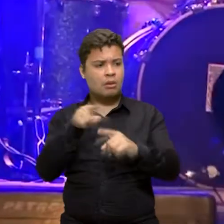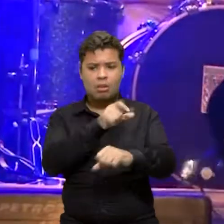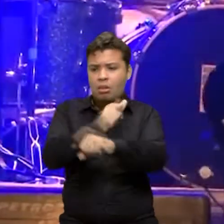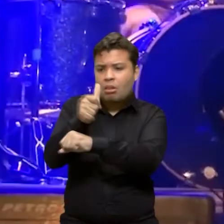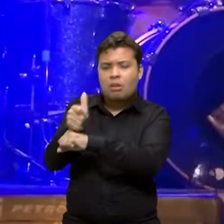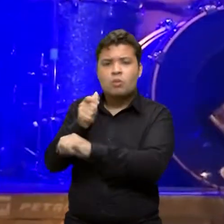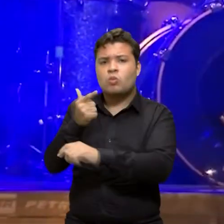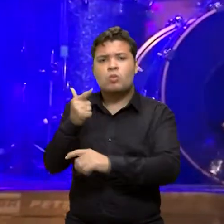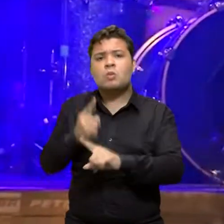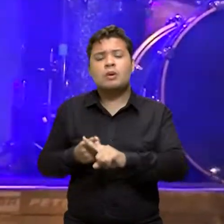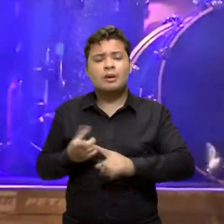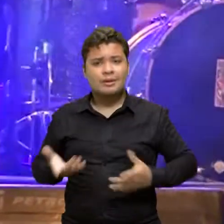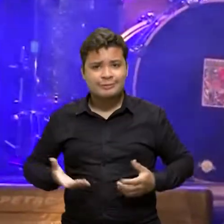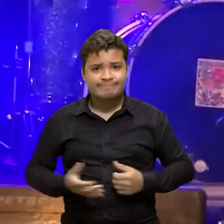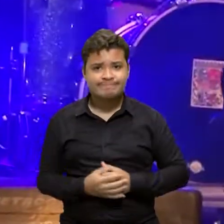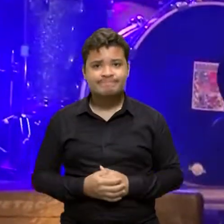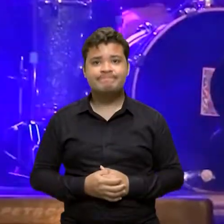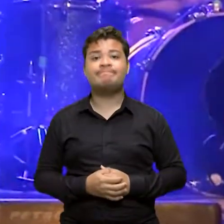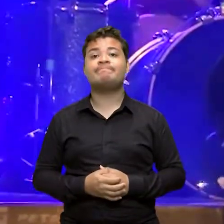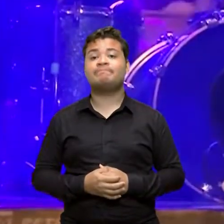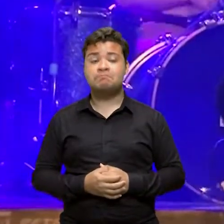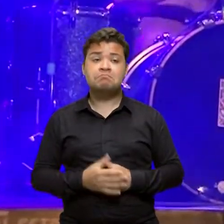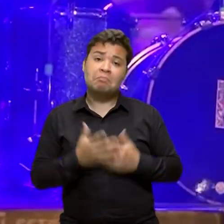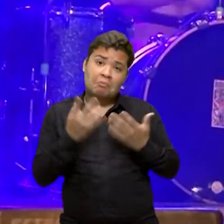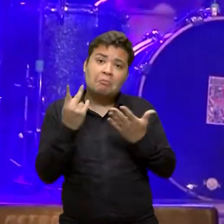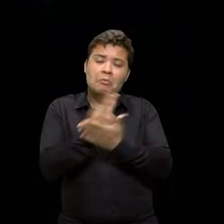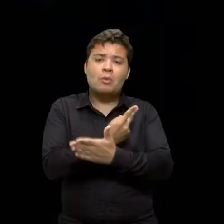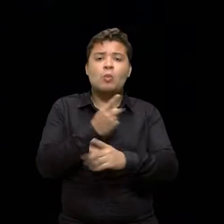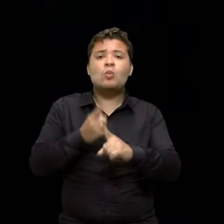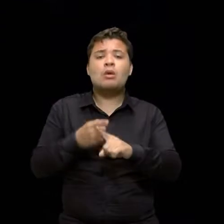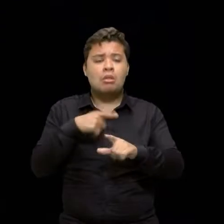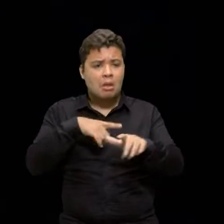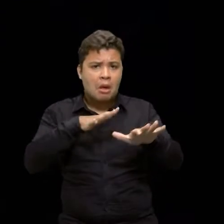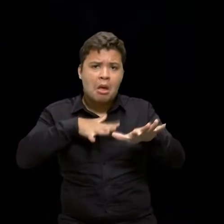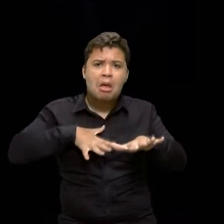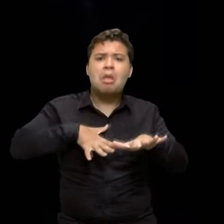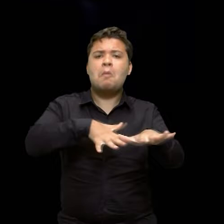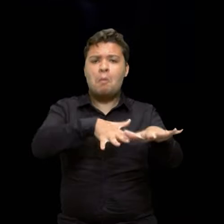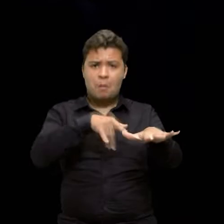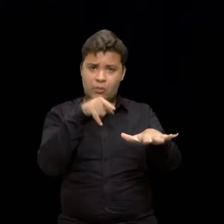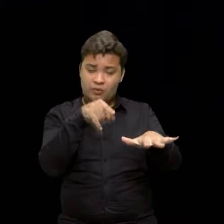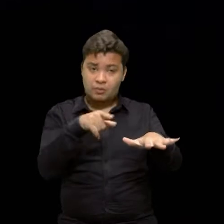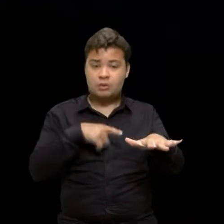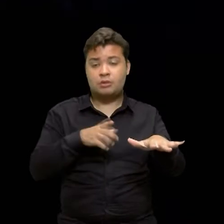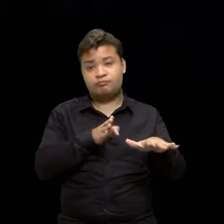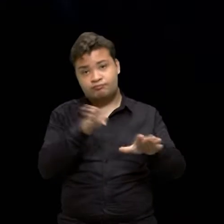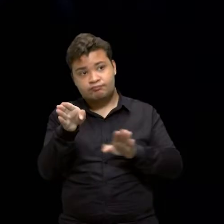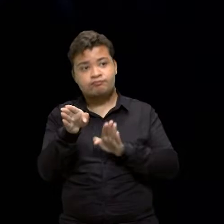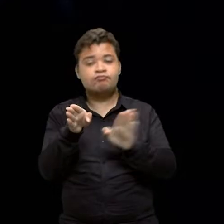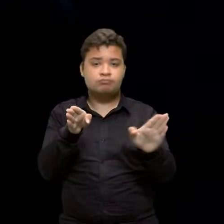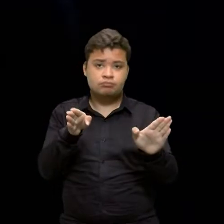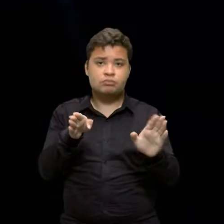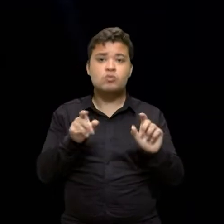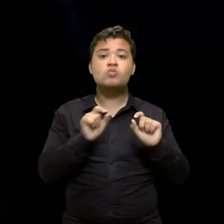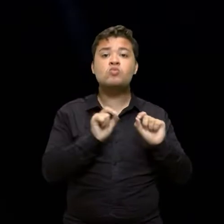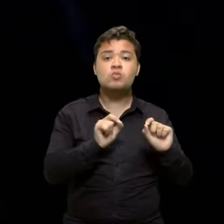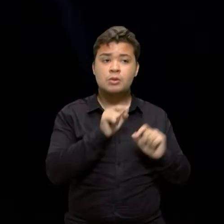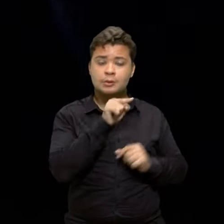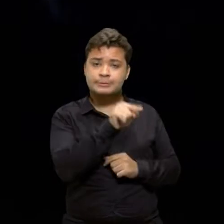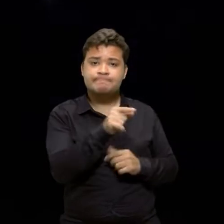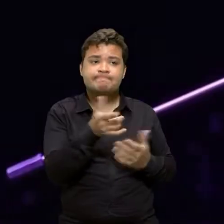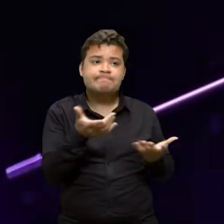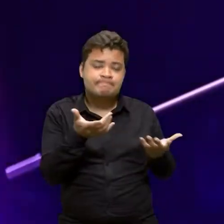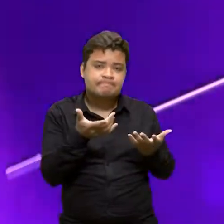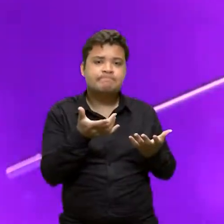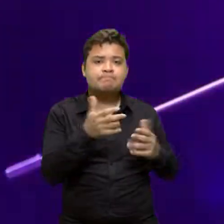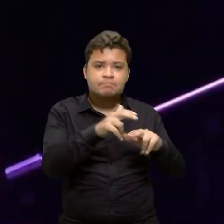geralmente relaciona com o rock and roll, né? Então eu acho que é uma espécie de movimento que se dá